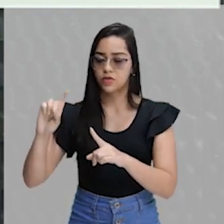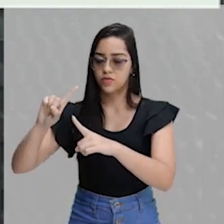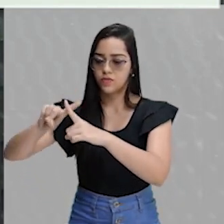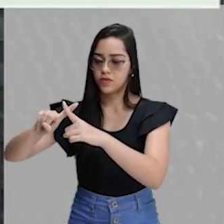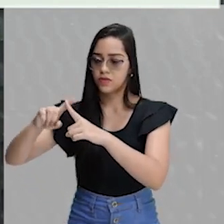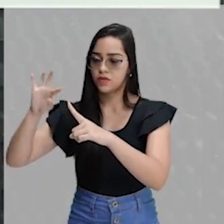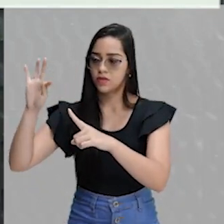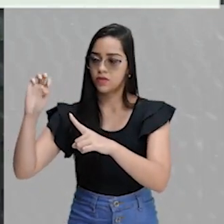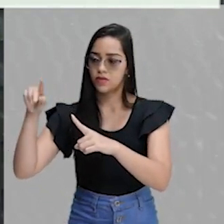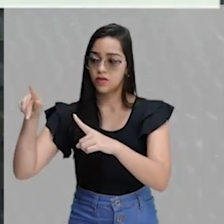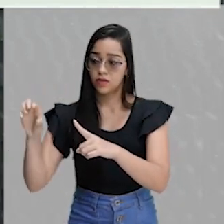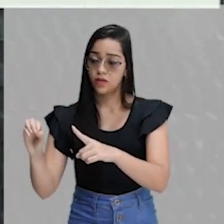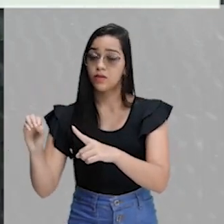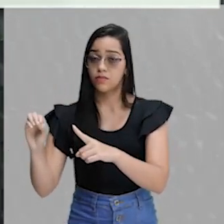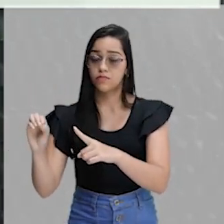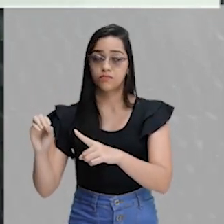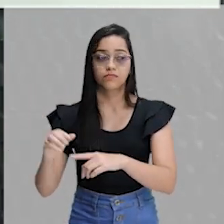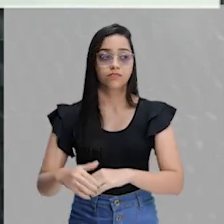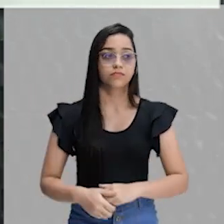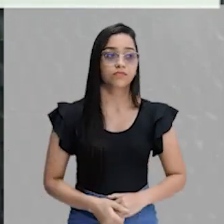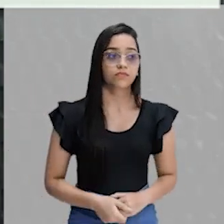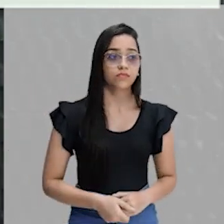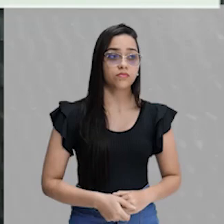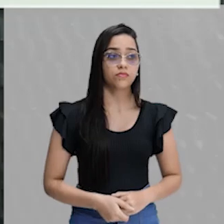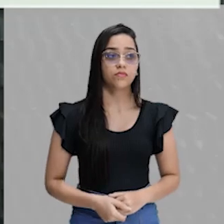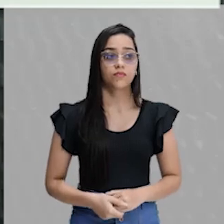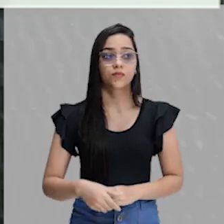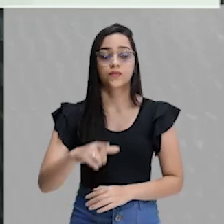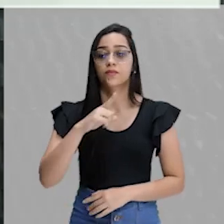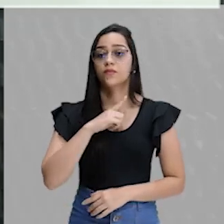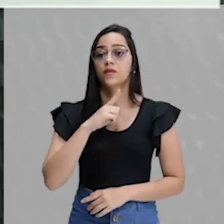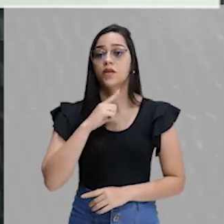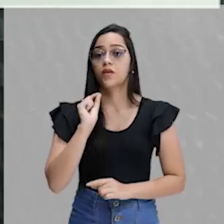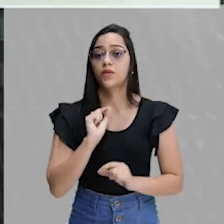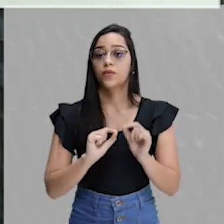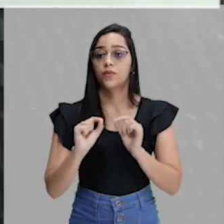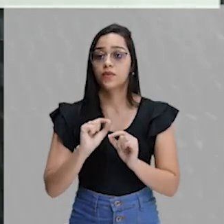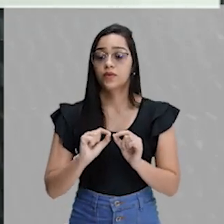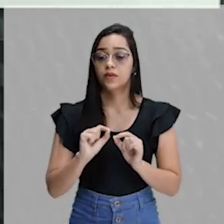vezes tempo, certo? Então, trata-se de